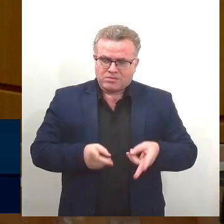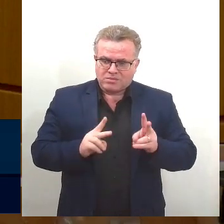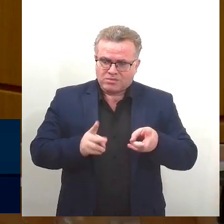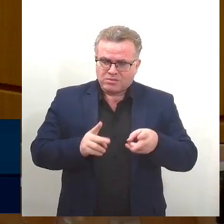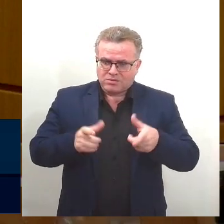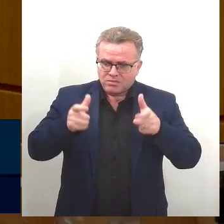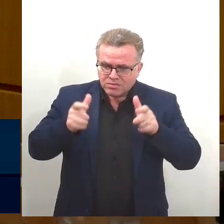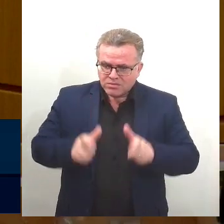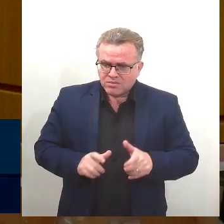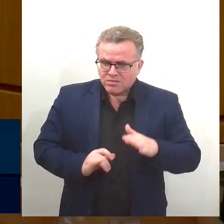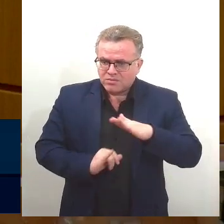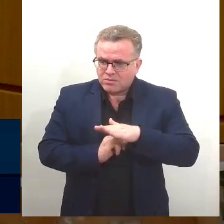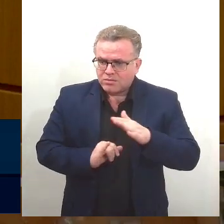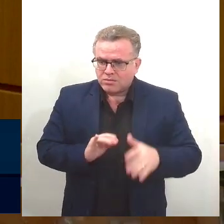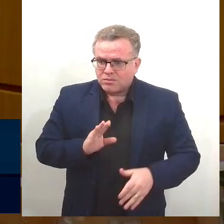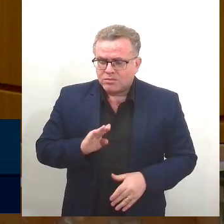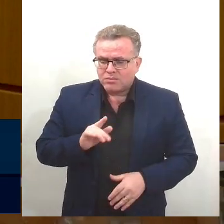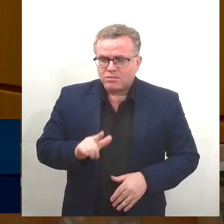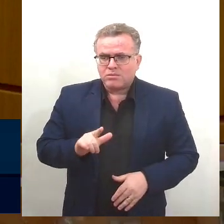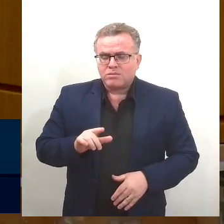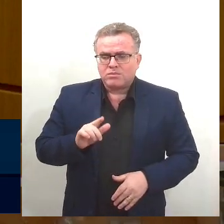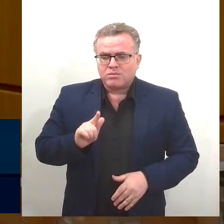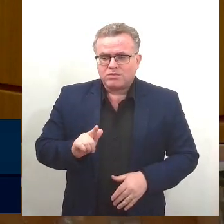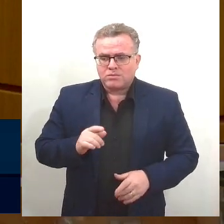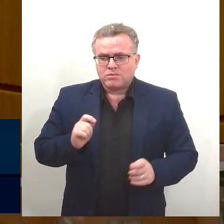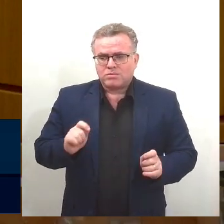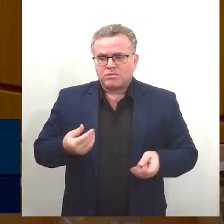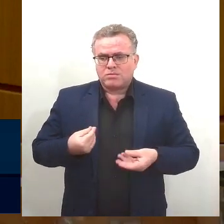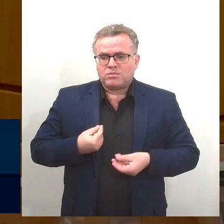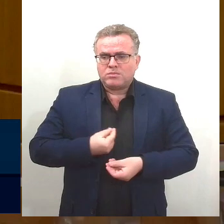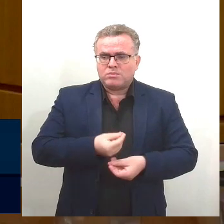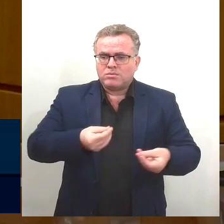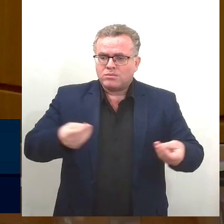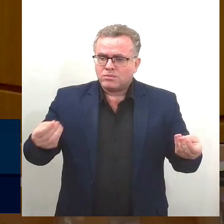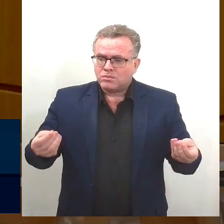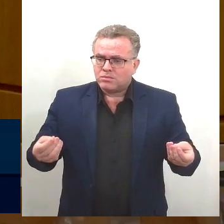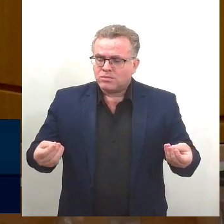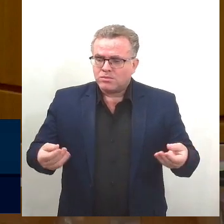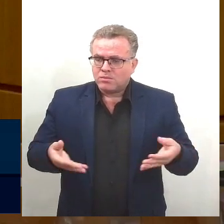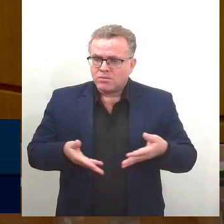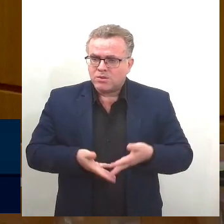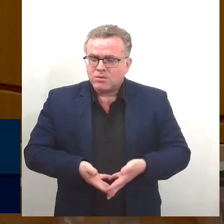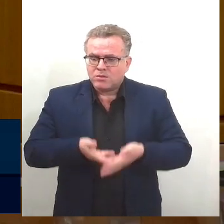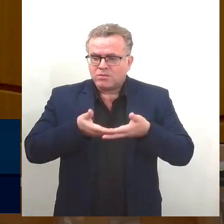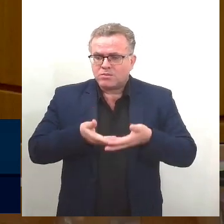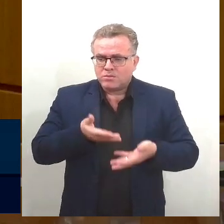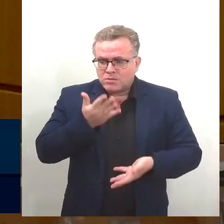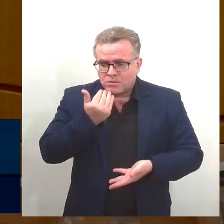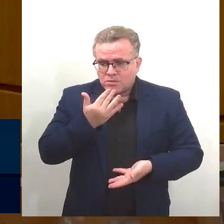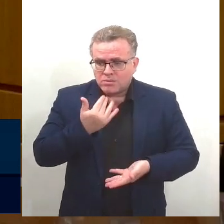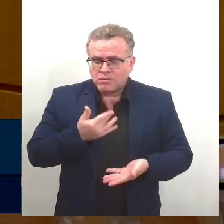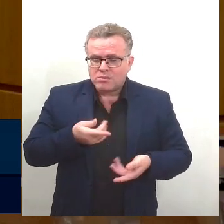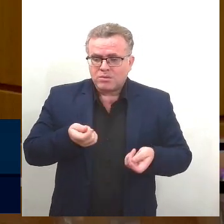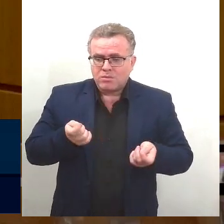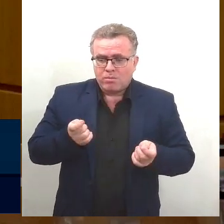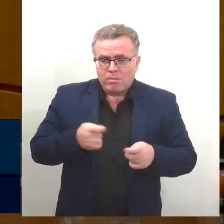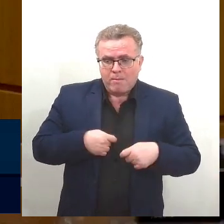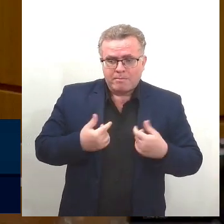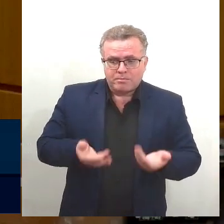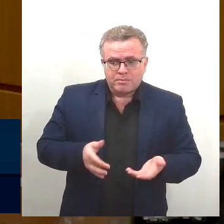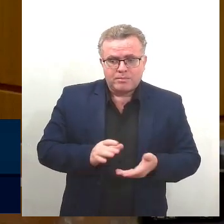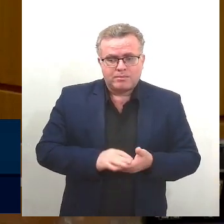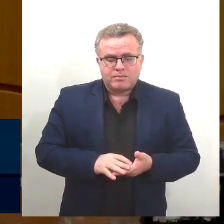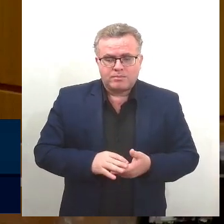sempre cestas básicas aqui, que ele nos solicita, a gente nunca negou. E o Instituto BRG também,